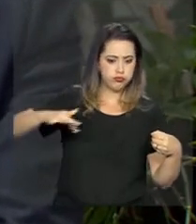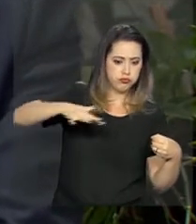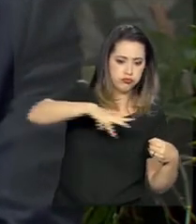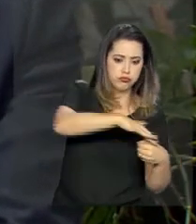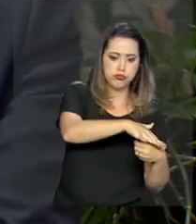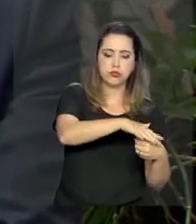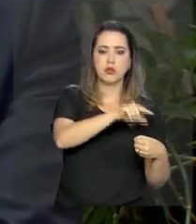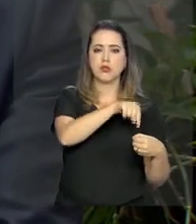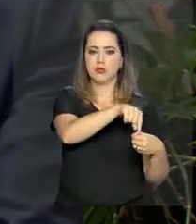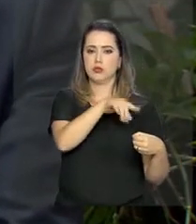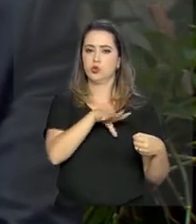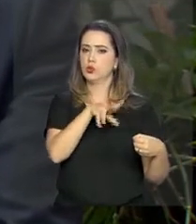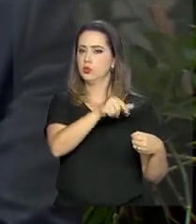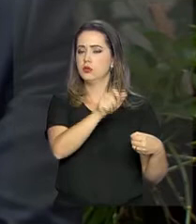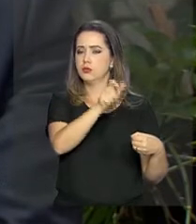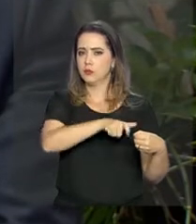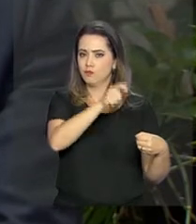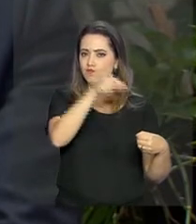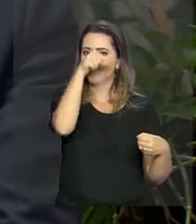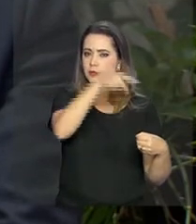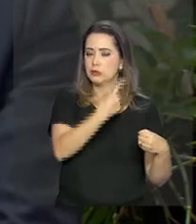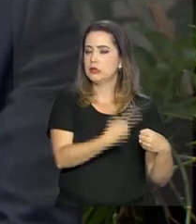se inverteu essa relação